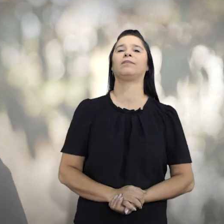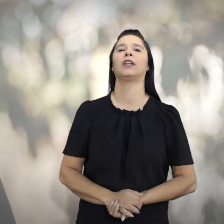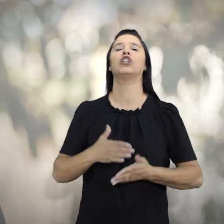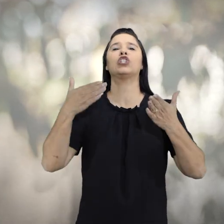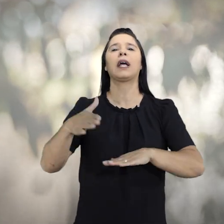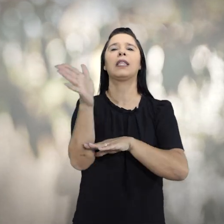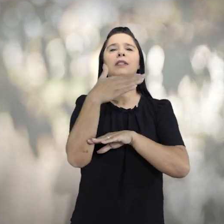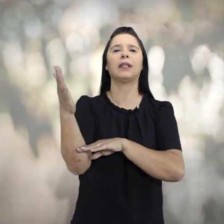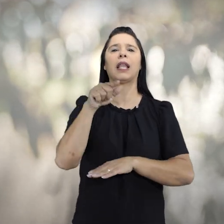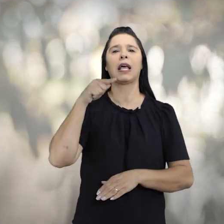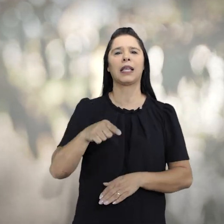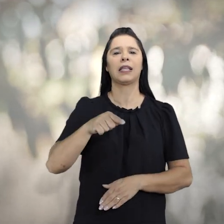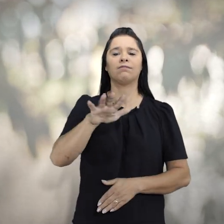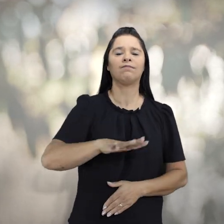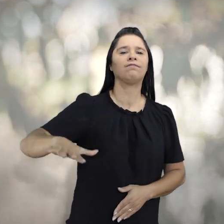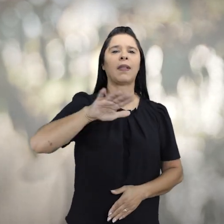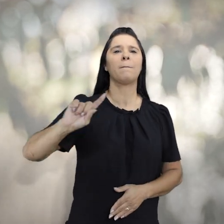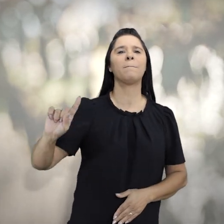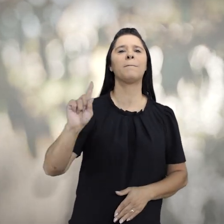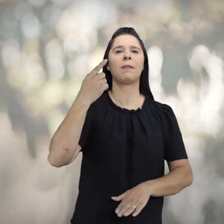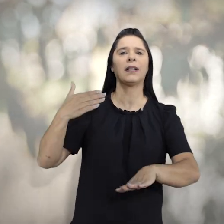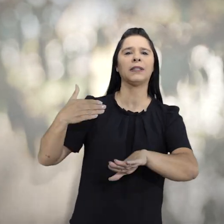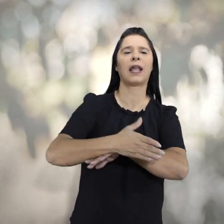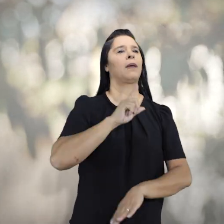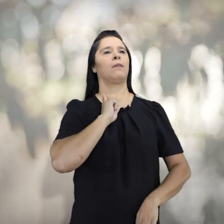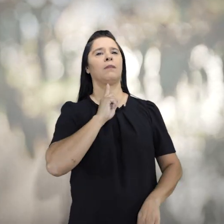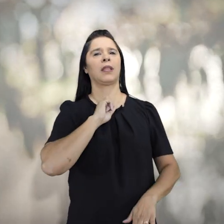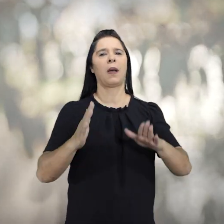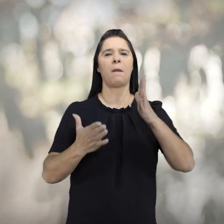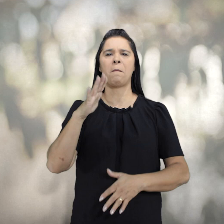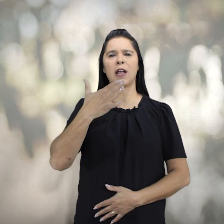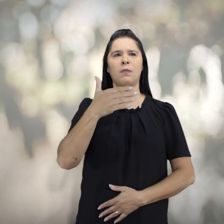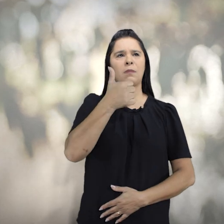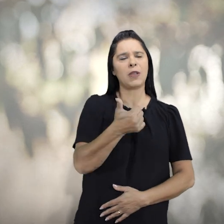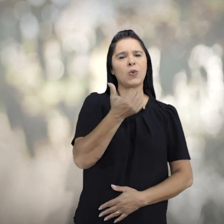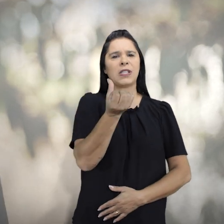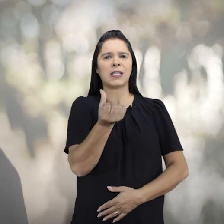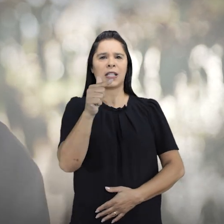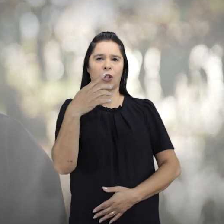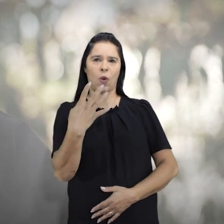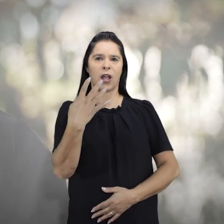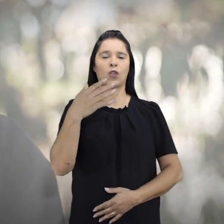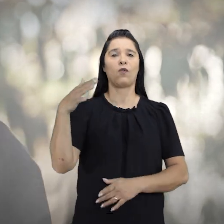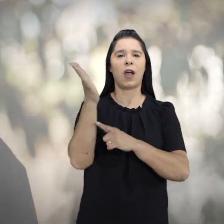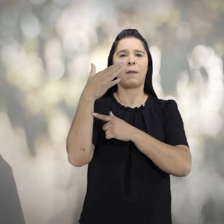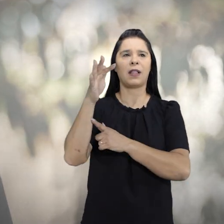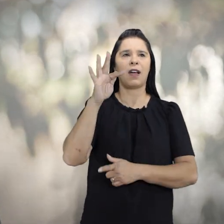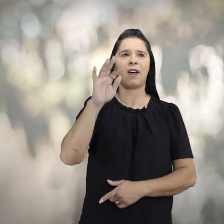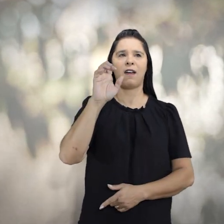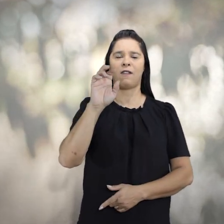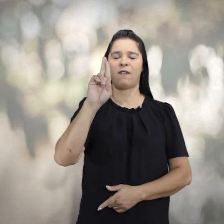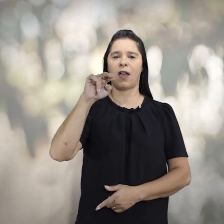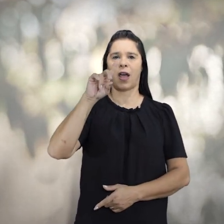das bandeiras aqui na região, uma das primeiras a adentrar as Minas Gerais, por volta de 1674, foi a bandeira de Fernão